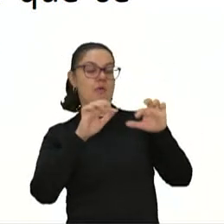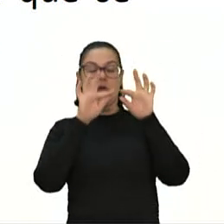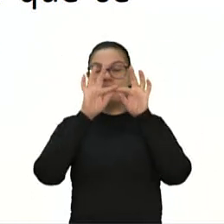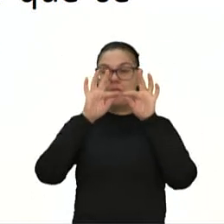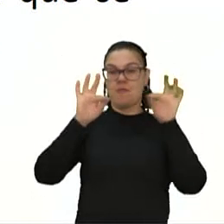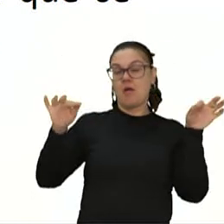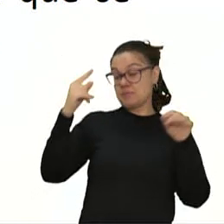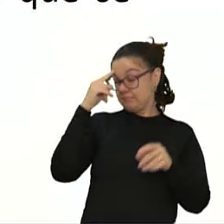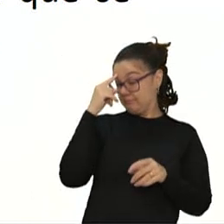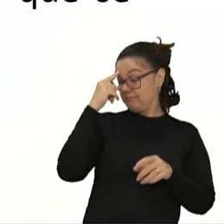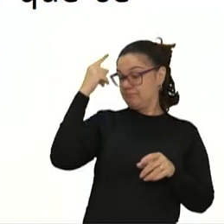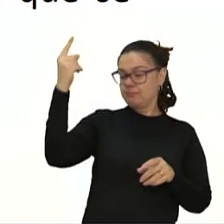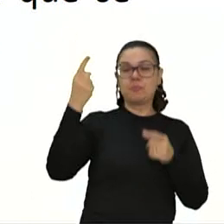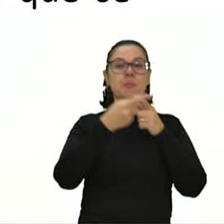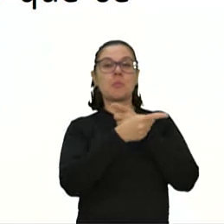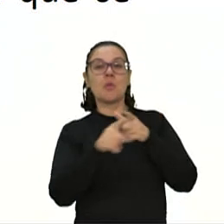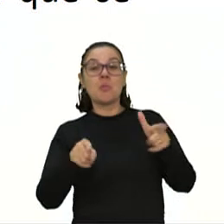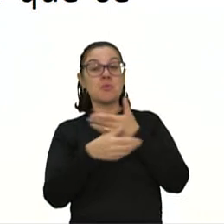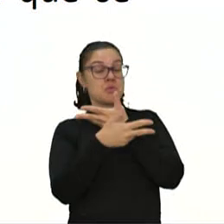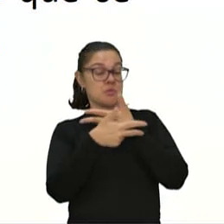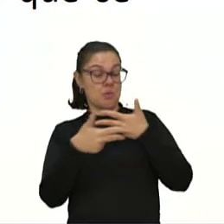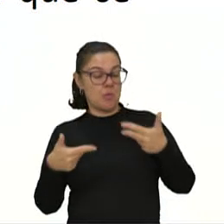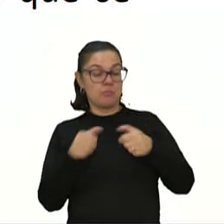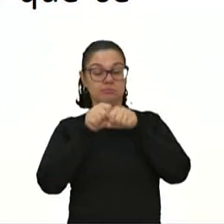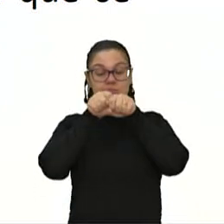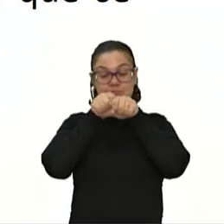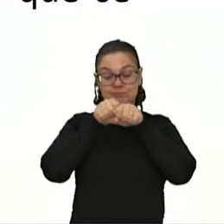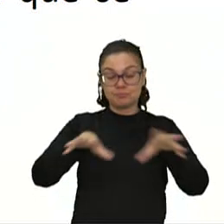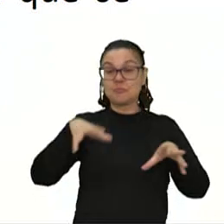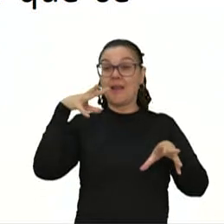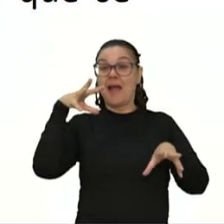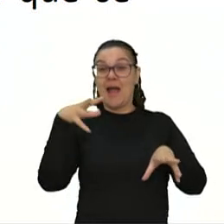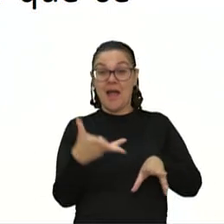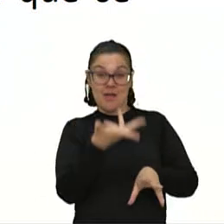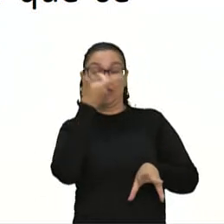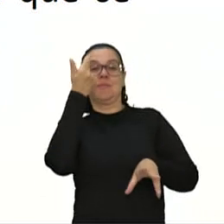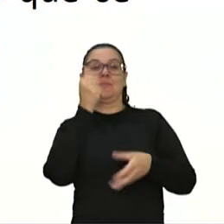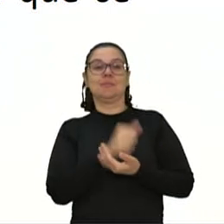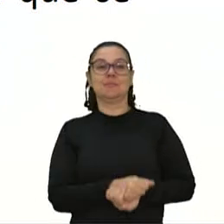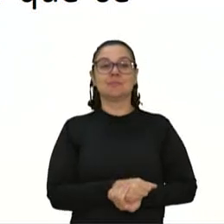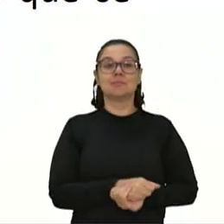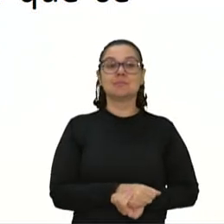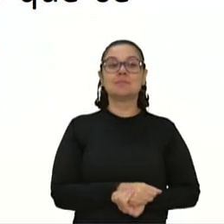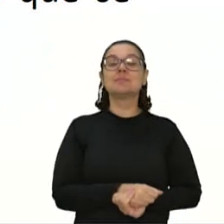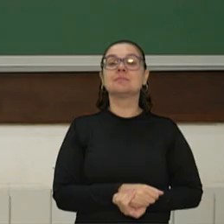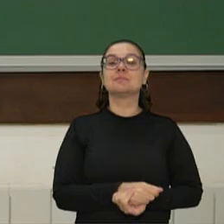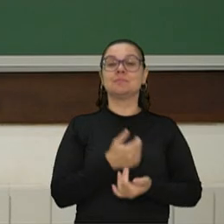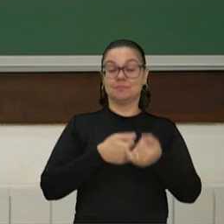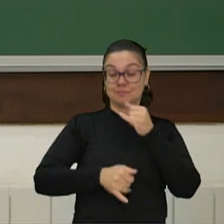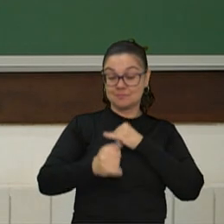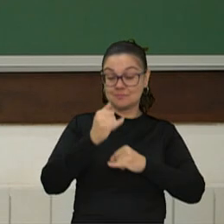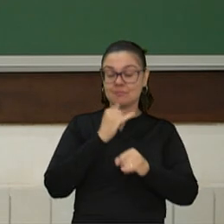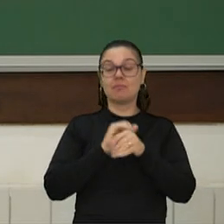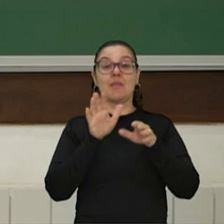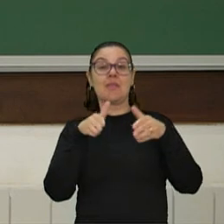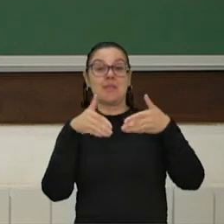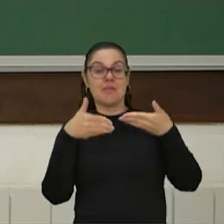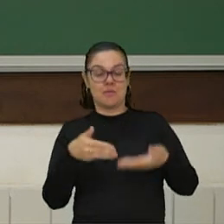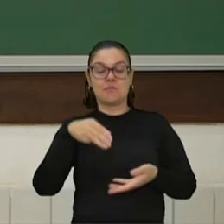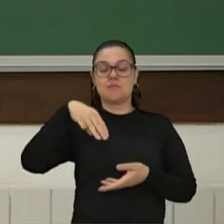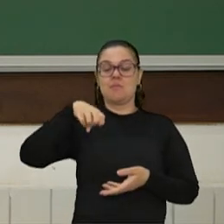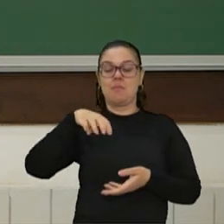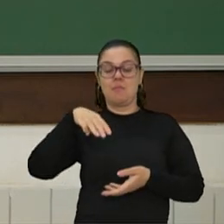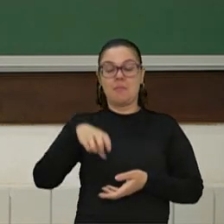frase, uma ideia, uma música que se espalha muito rápido pela internet. Então, isso é um